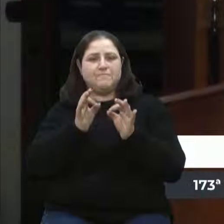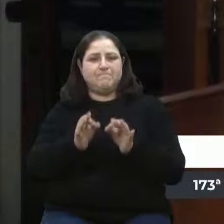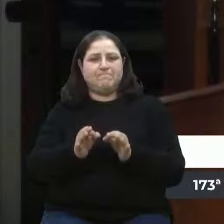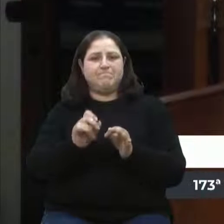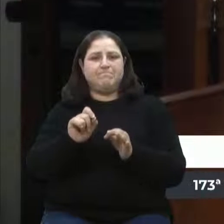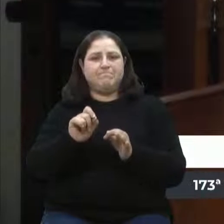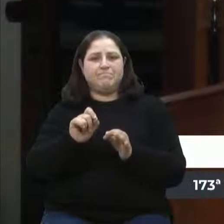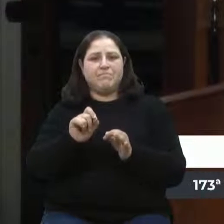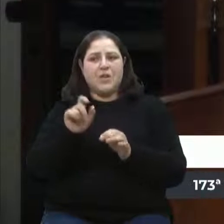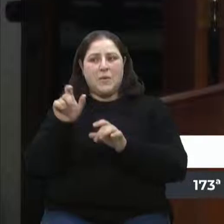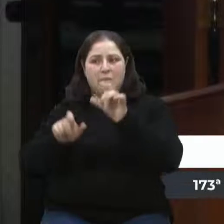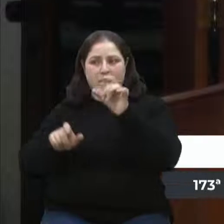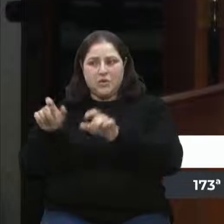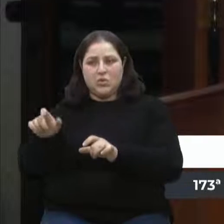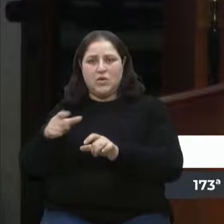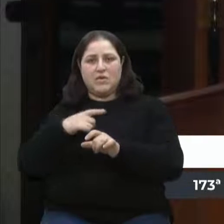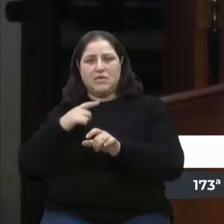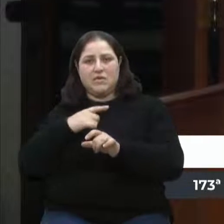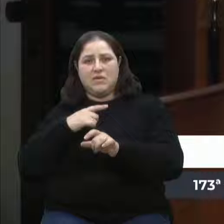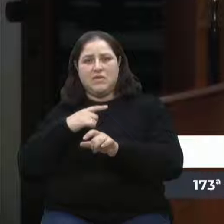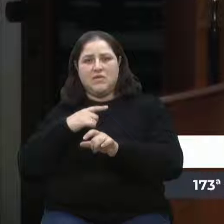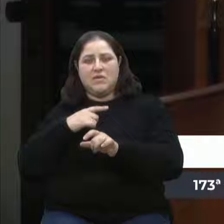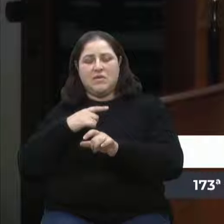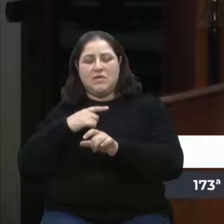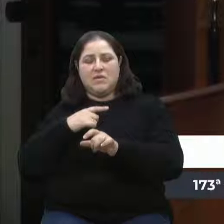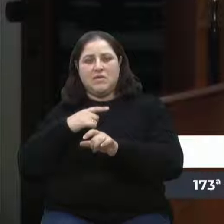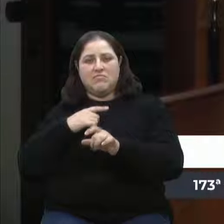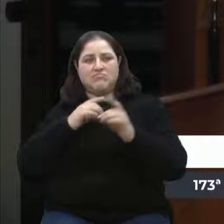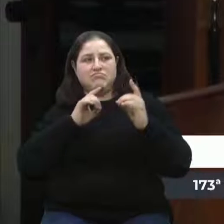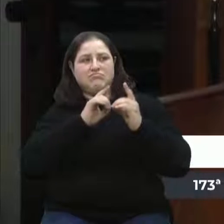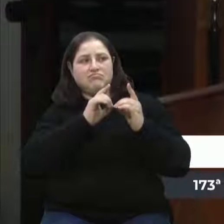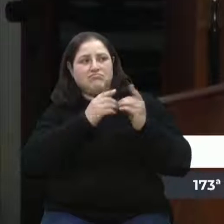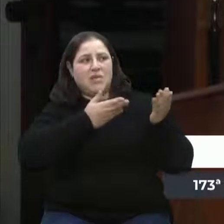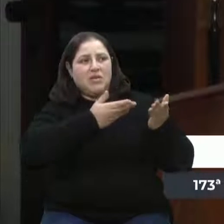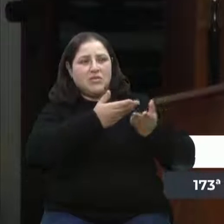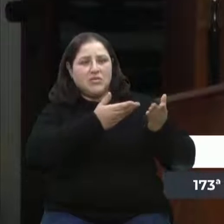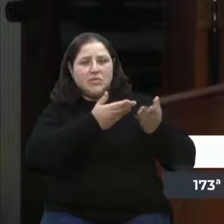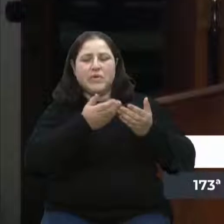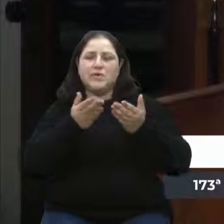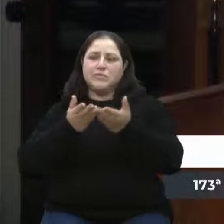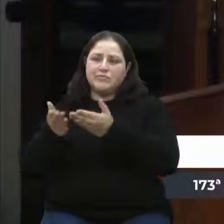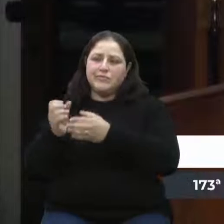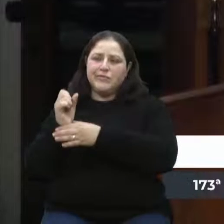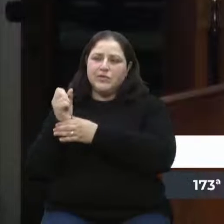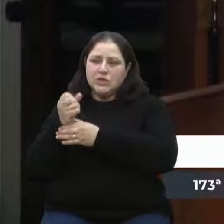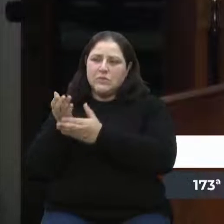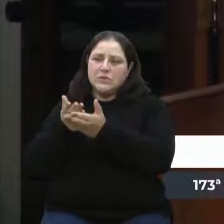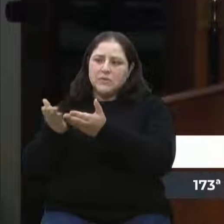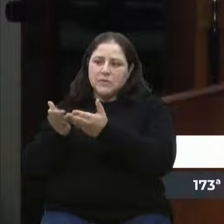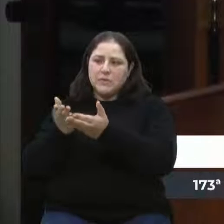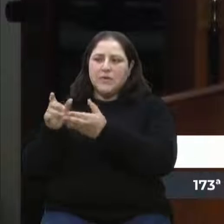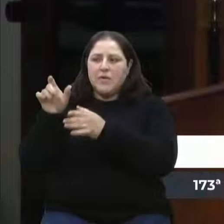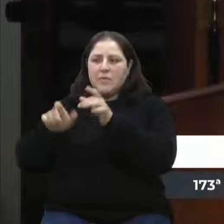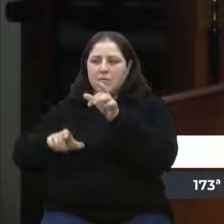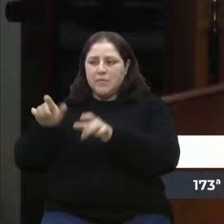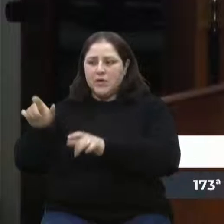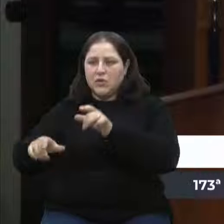que aquelas pessoas que tiveram o atendimento dela, que tiveram esse cuidado por parte dela, saíram de